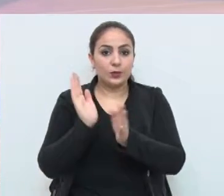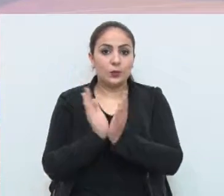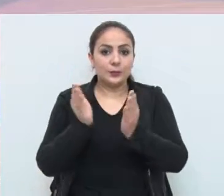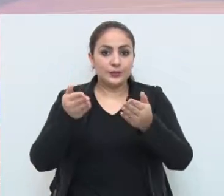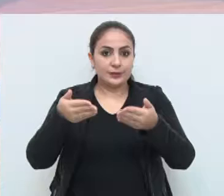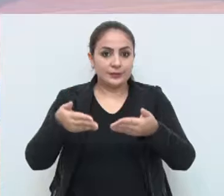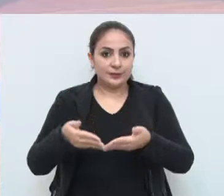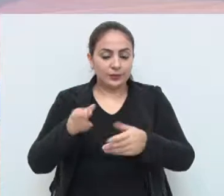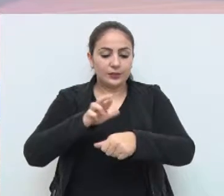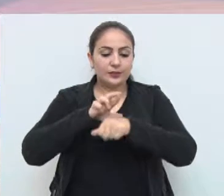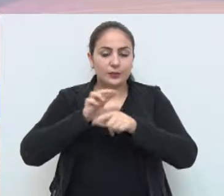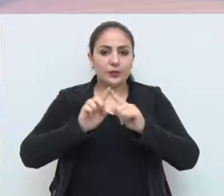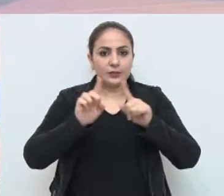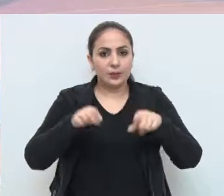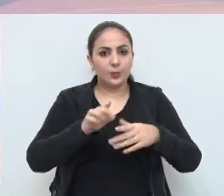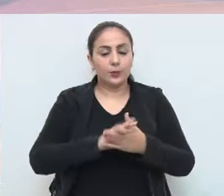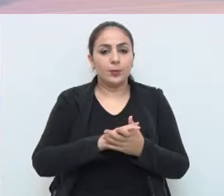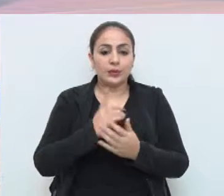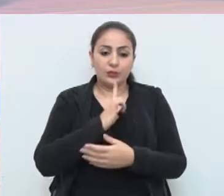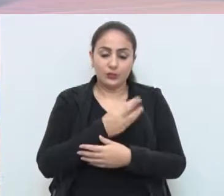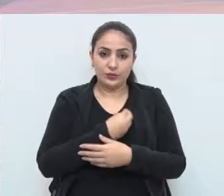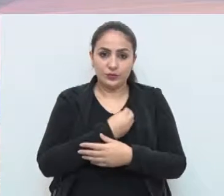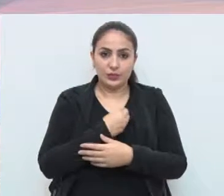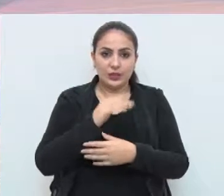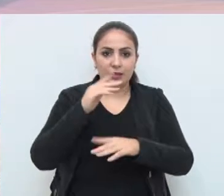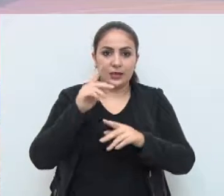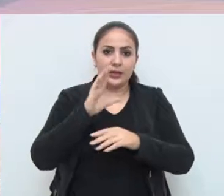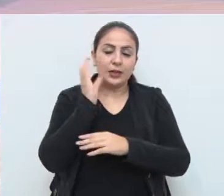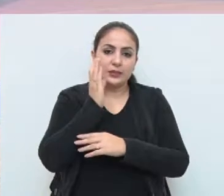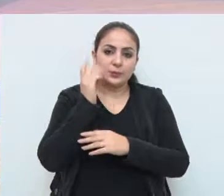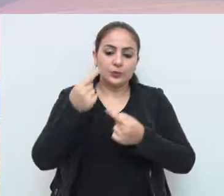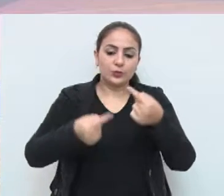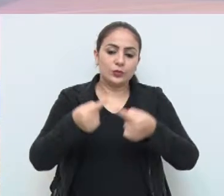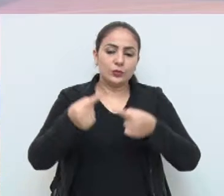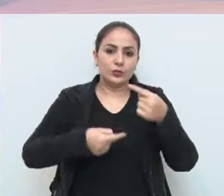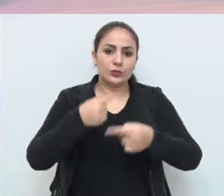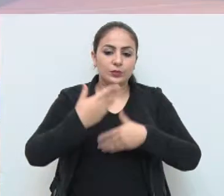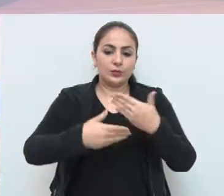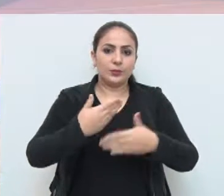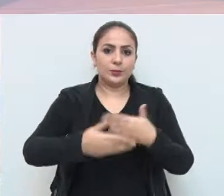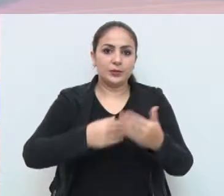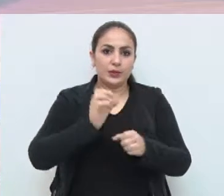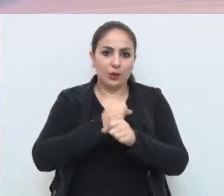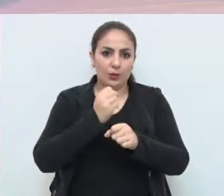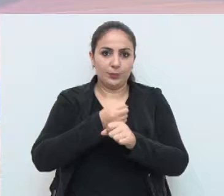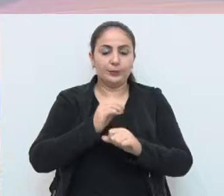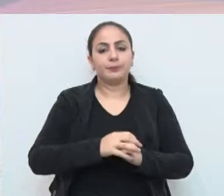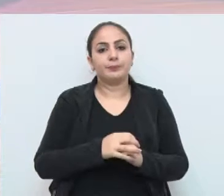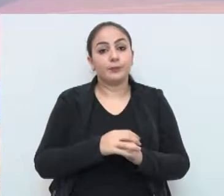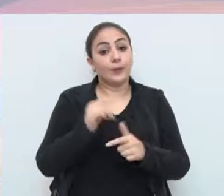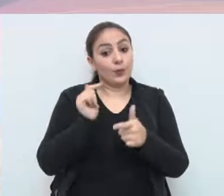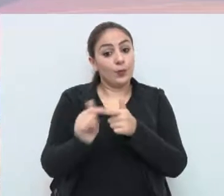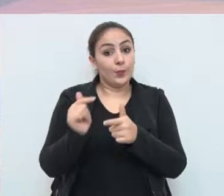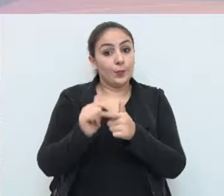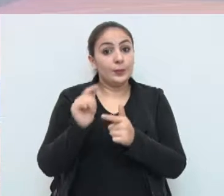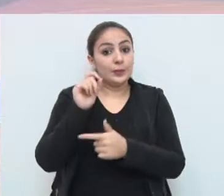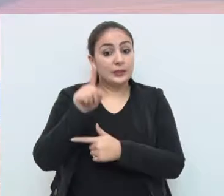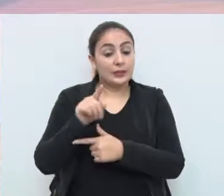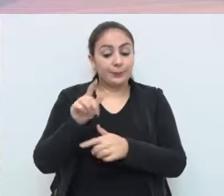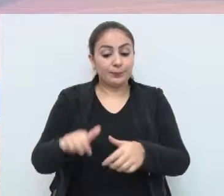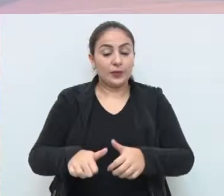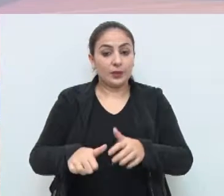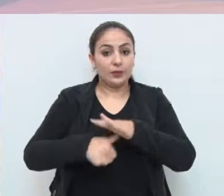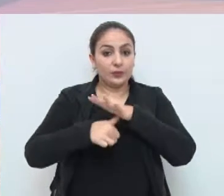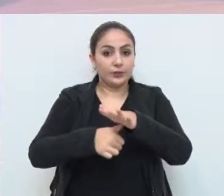da Frente Parlamentar da Segurança Pública estiveram em Carazinho para debater o andamento da obra. O problema é